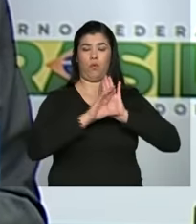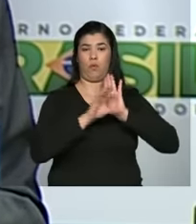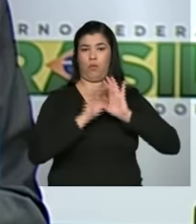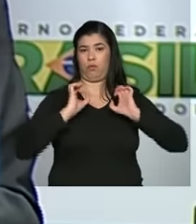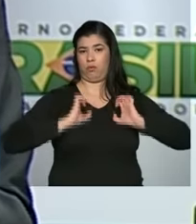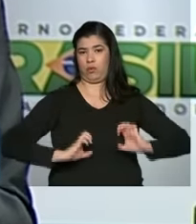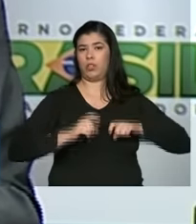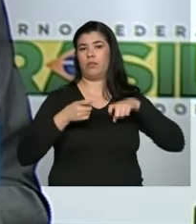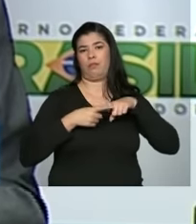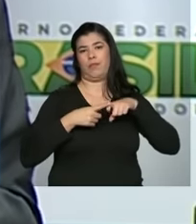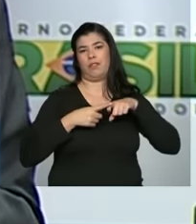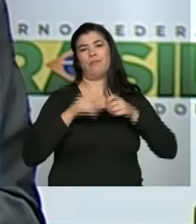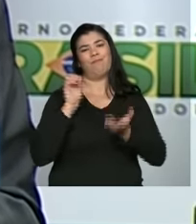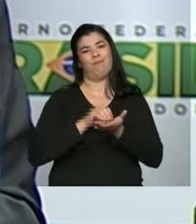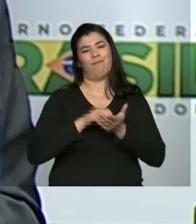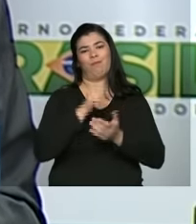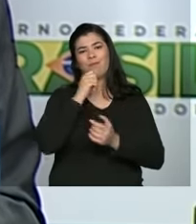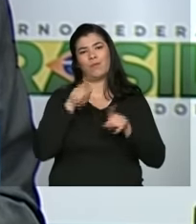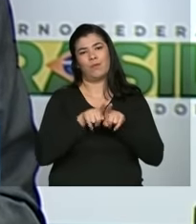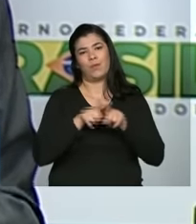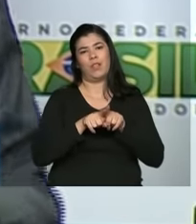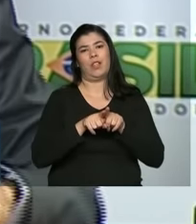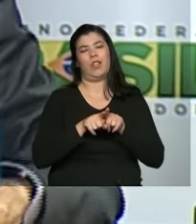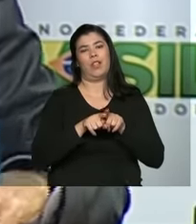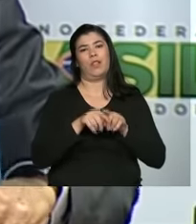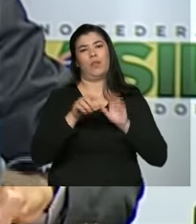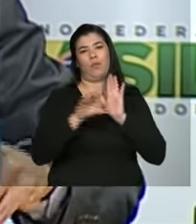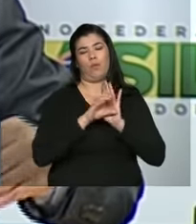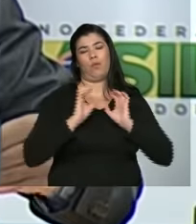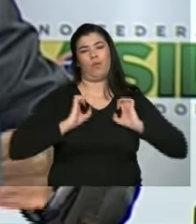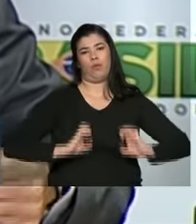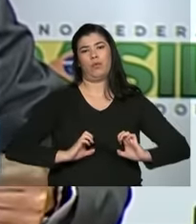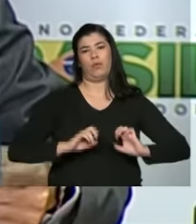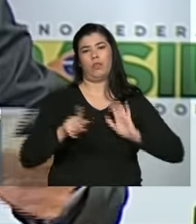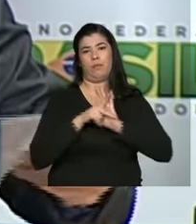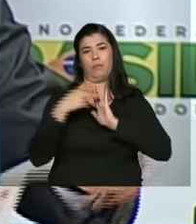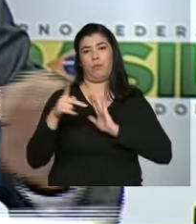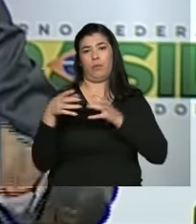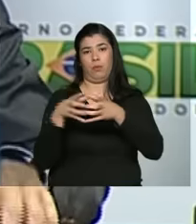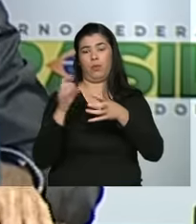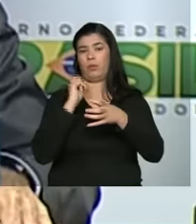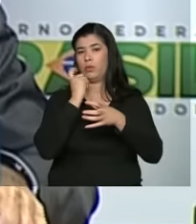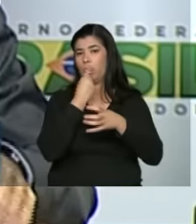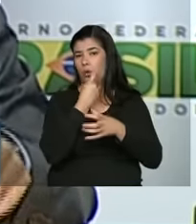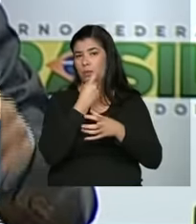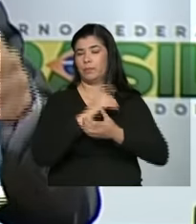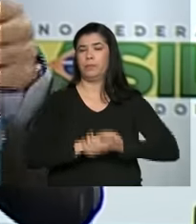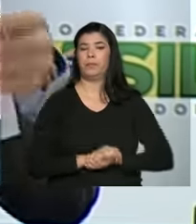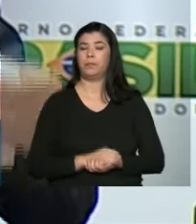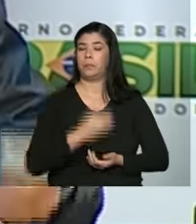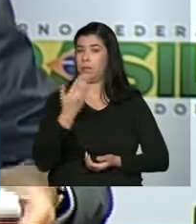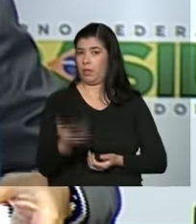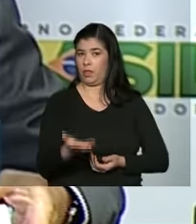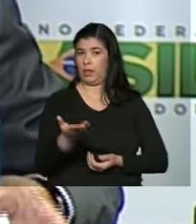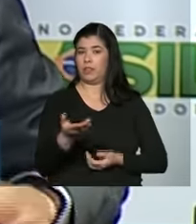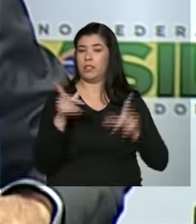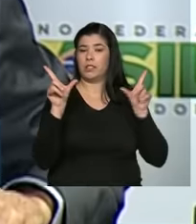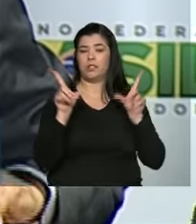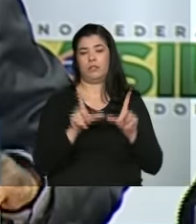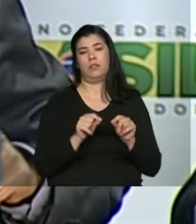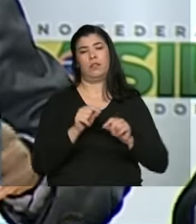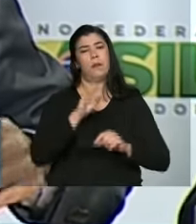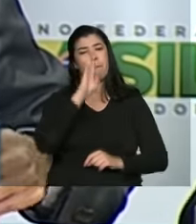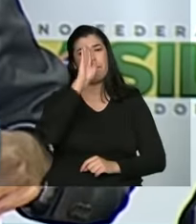mas não não consta do Código de Ética de odontologia Então essas são as em síntese